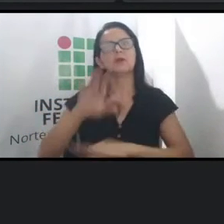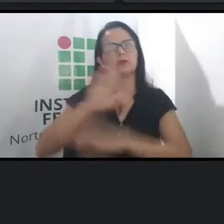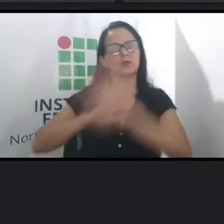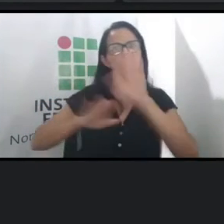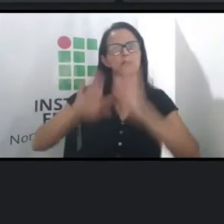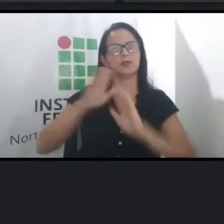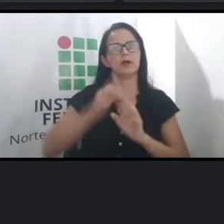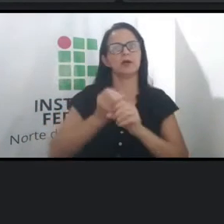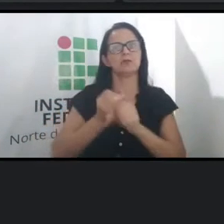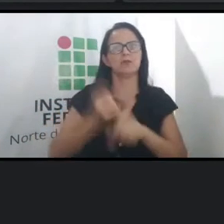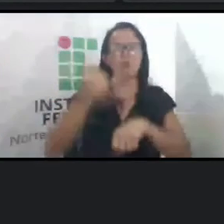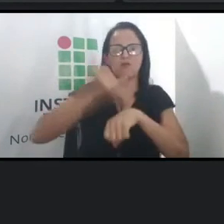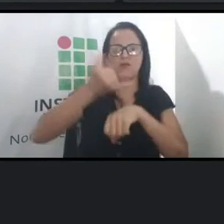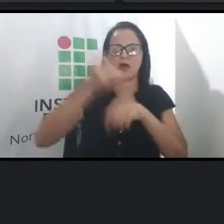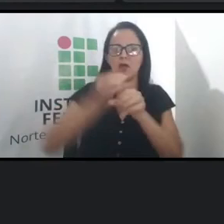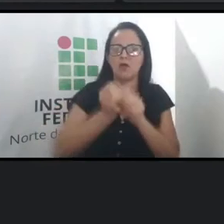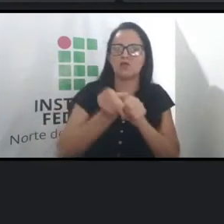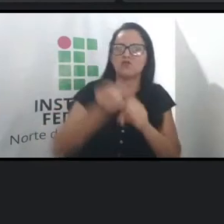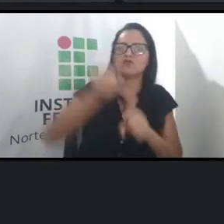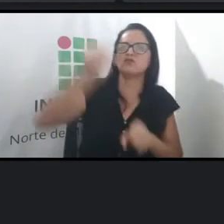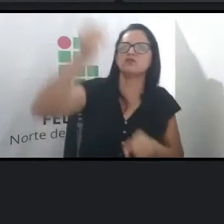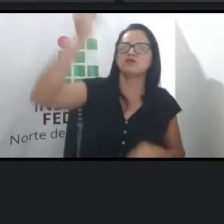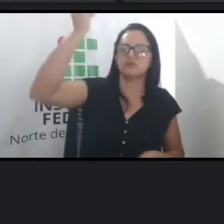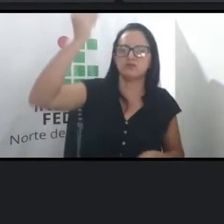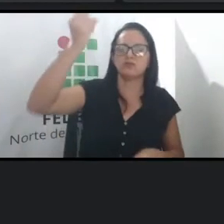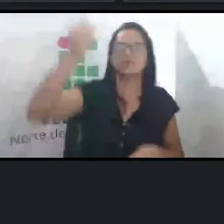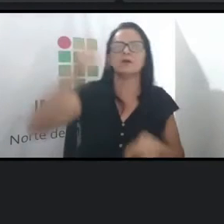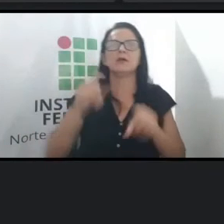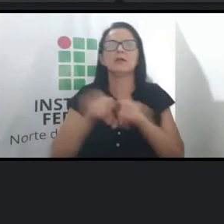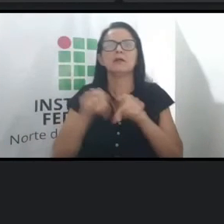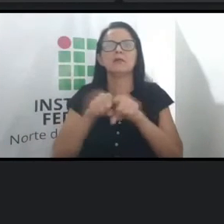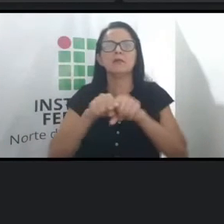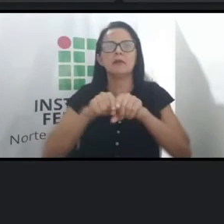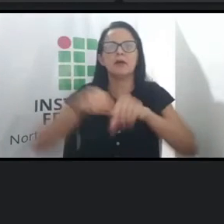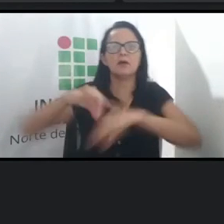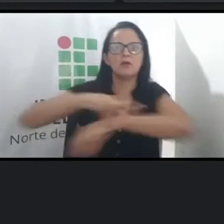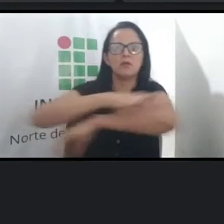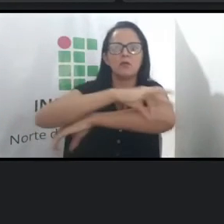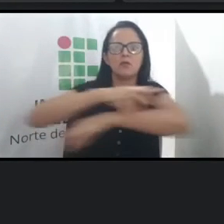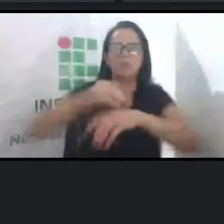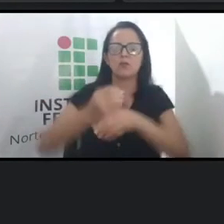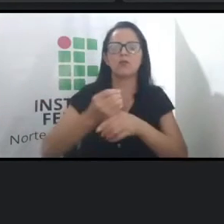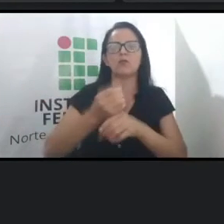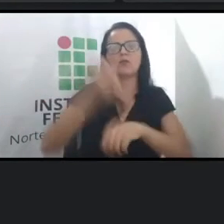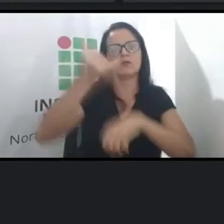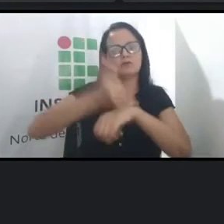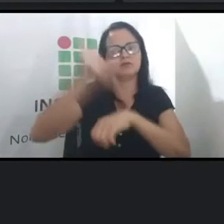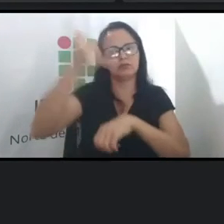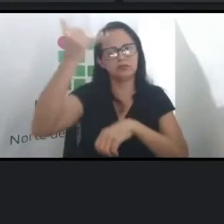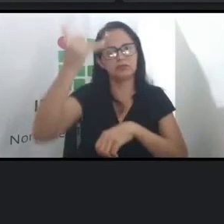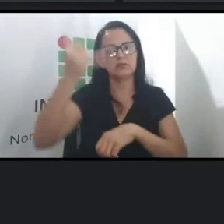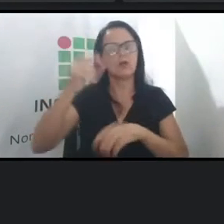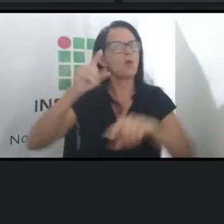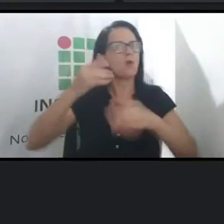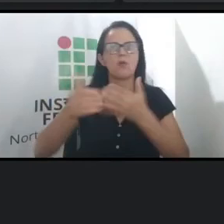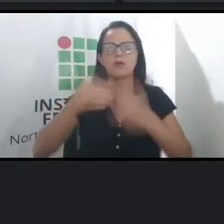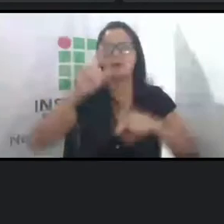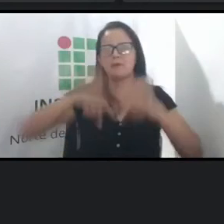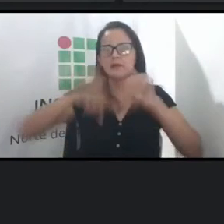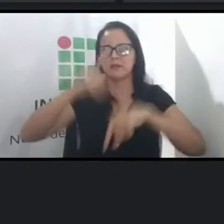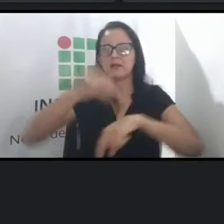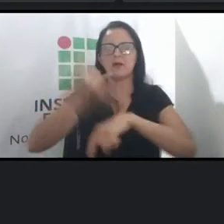vergalhões, com hastes metálicas, com régua metálica. E até mesmo devemos lembrar que,